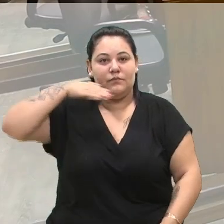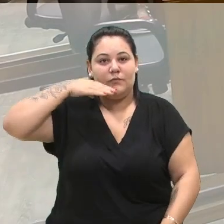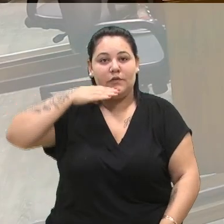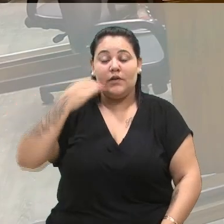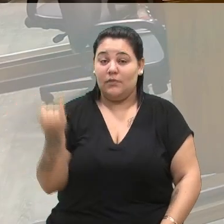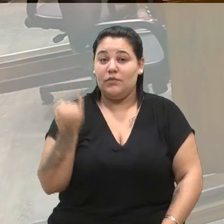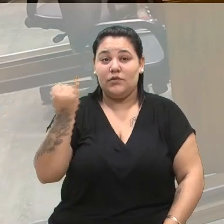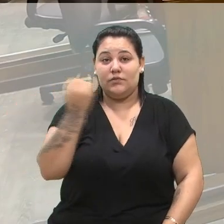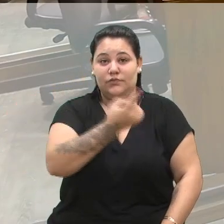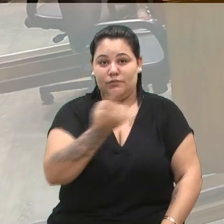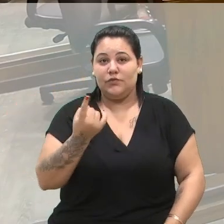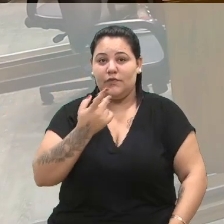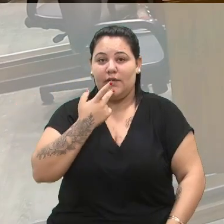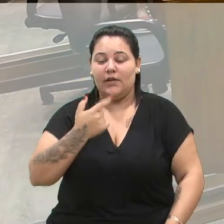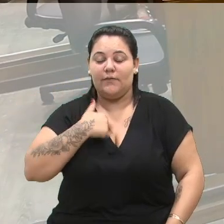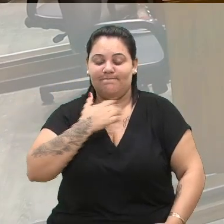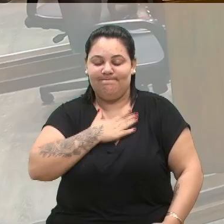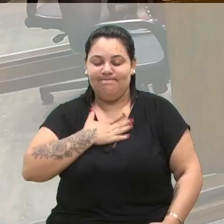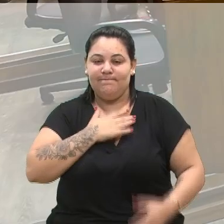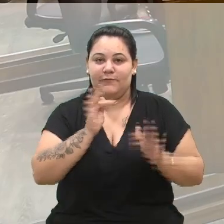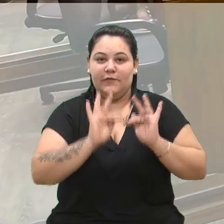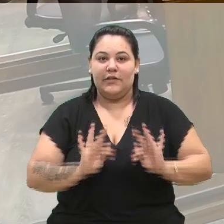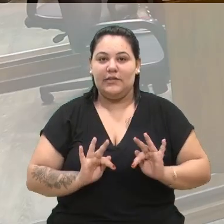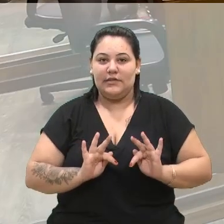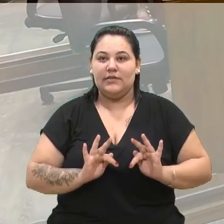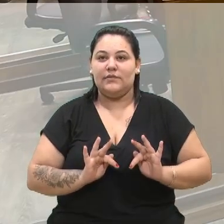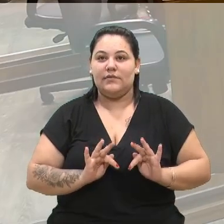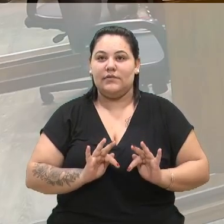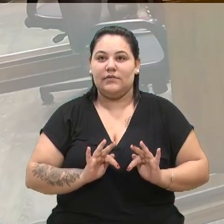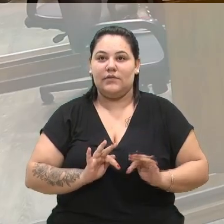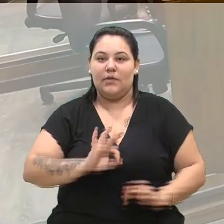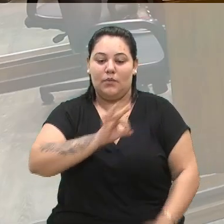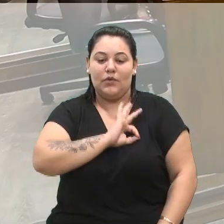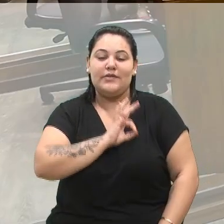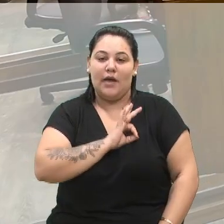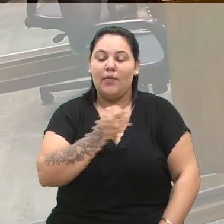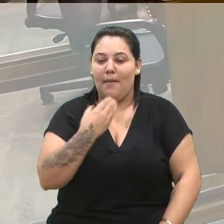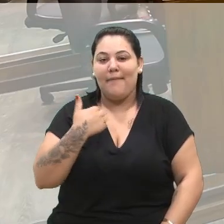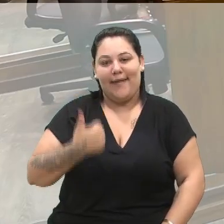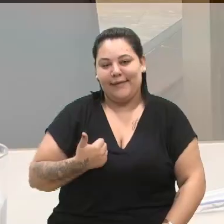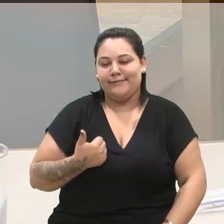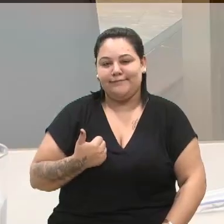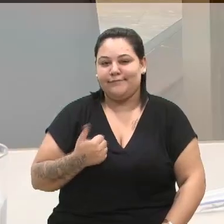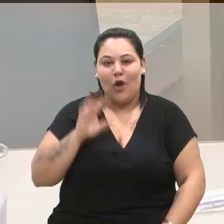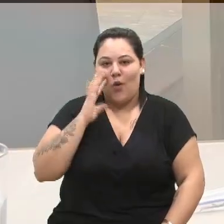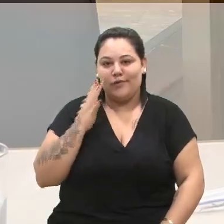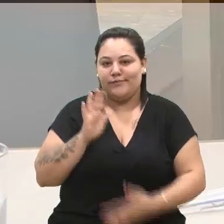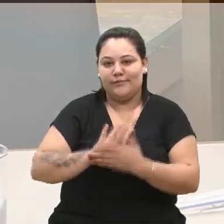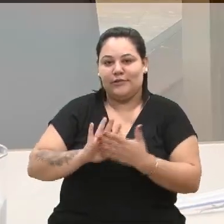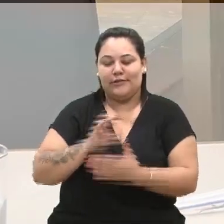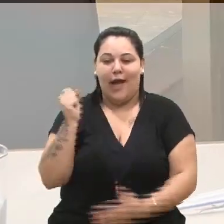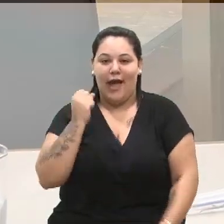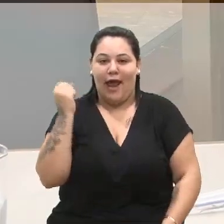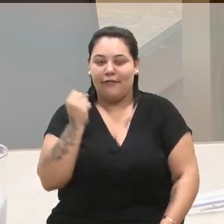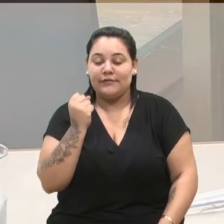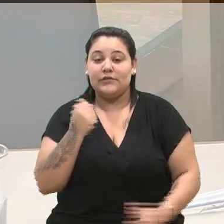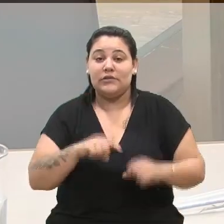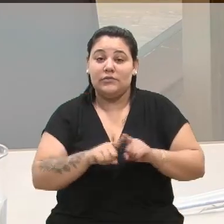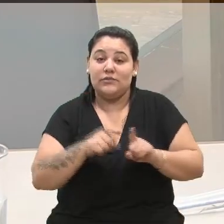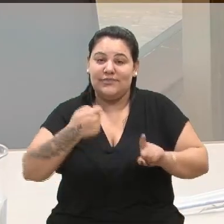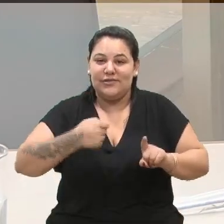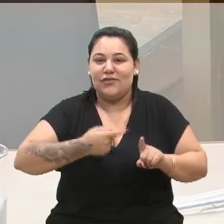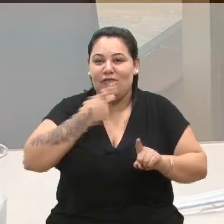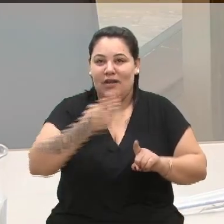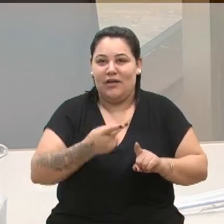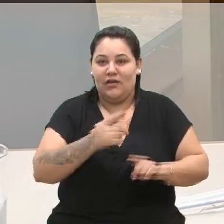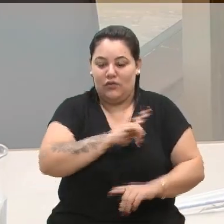sociais e fiquei muito feliz, né, que o brigadiano está bem, né, que não aconteceu nada mais grave. E eu preciso dizer que os governadores do